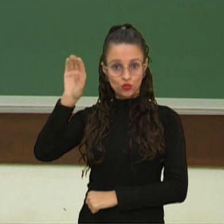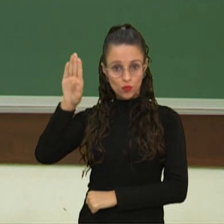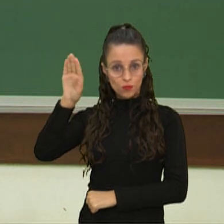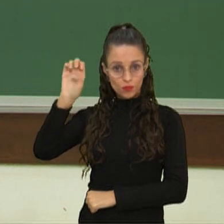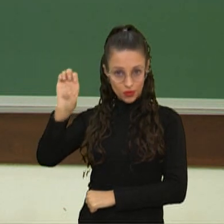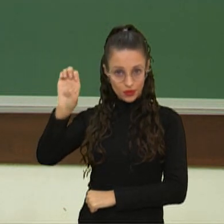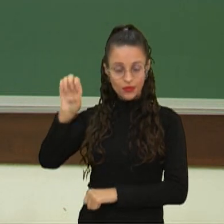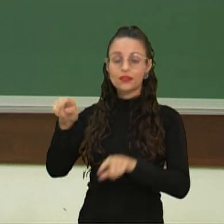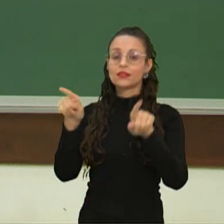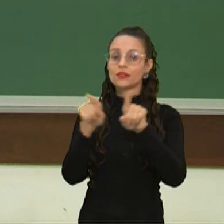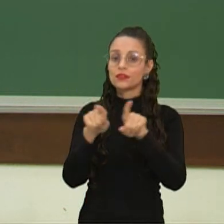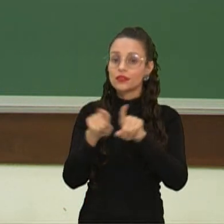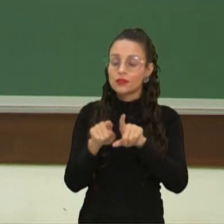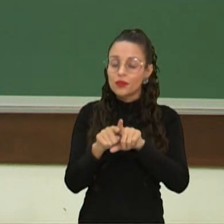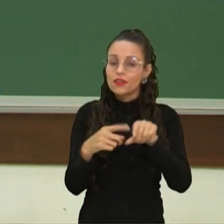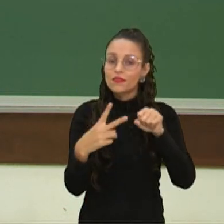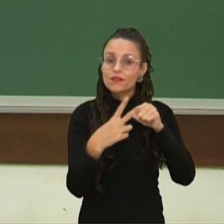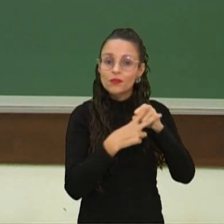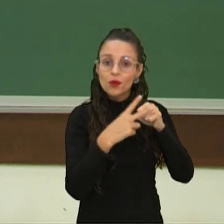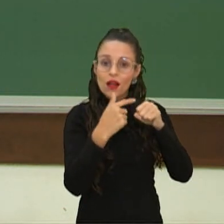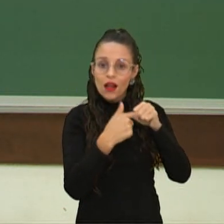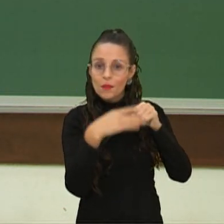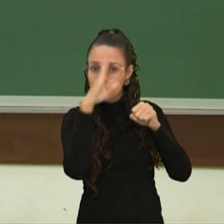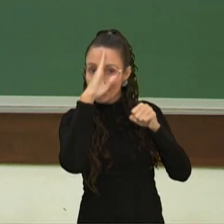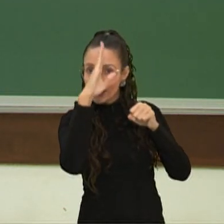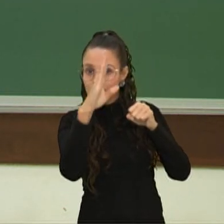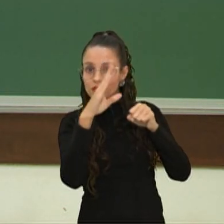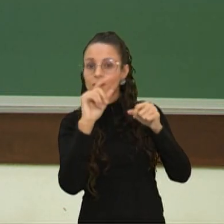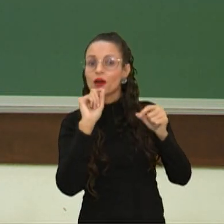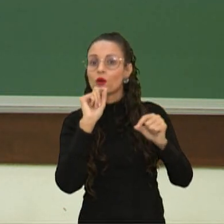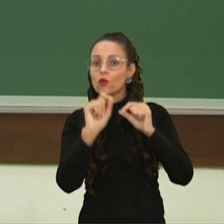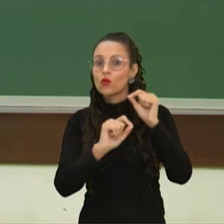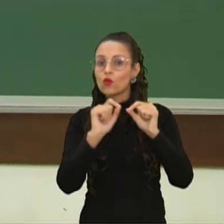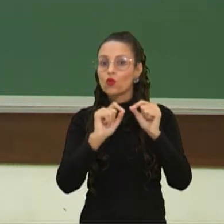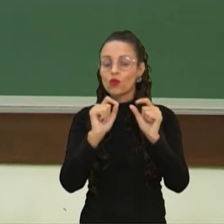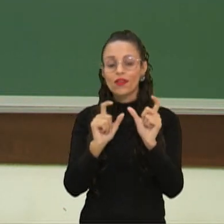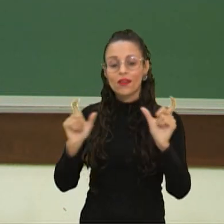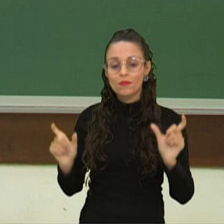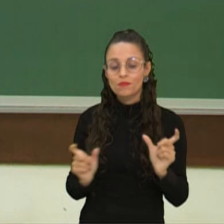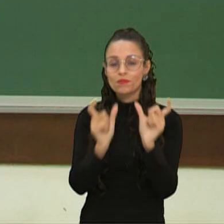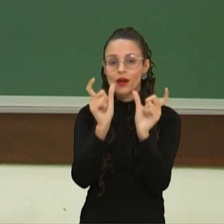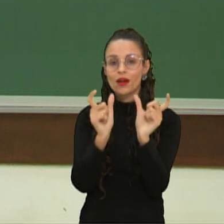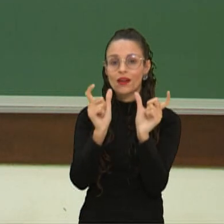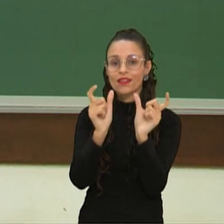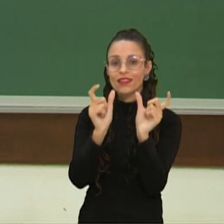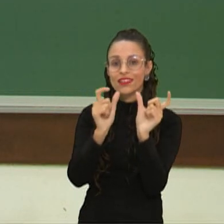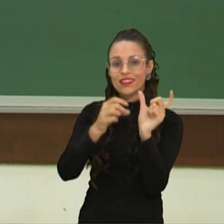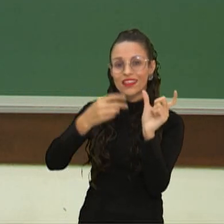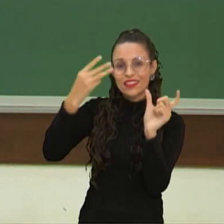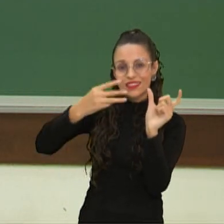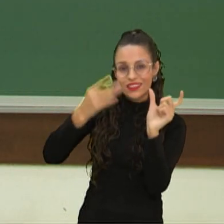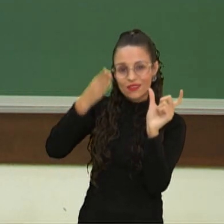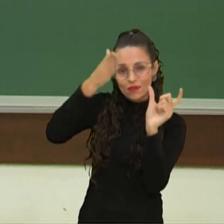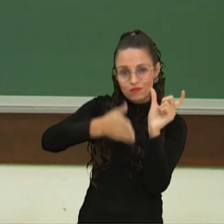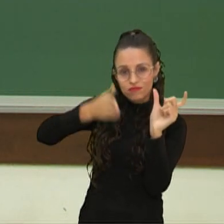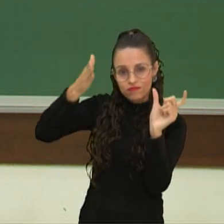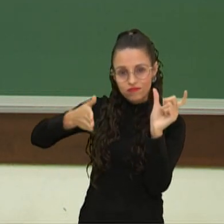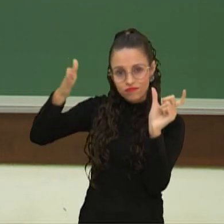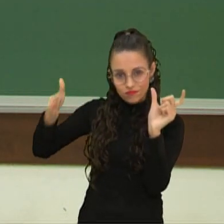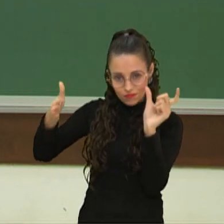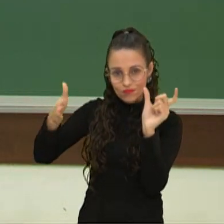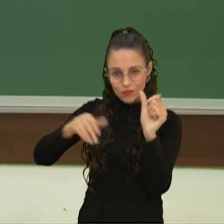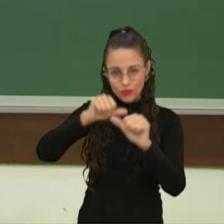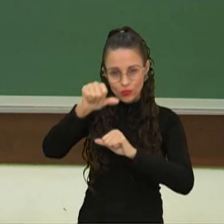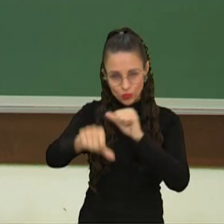be, e o verbo principal da frase, ele vai para o particípio passado, a terceira coluna que a gente está acostumado a utilizar